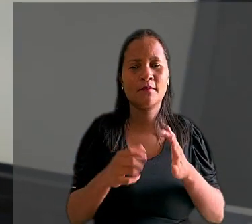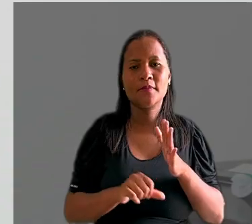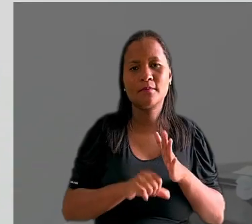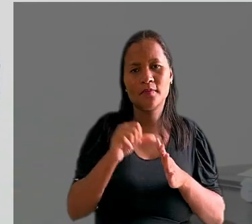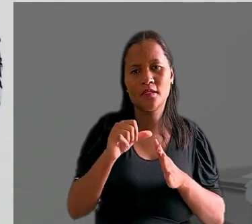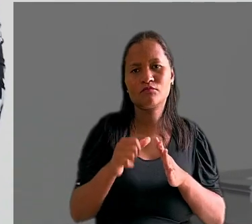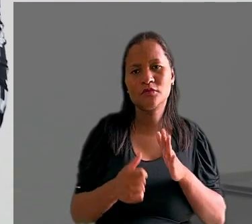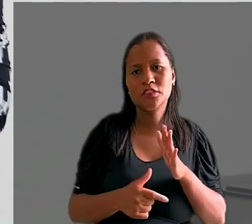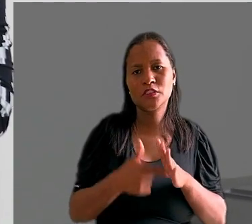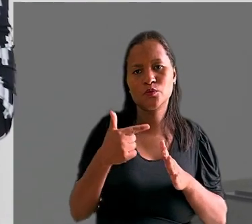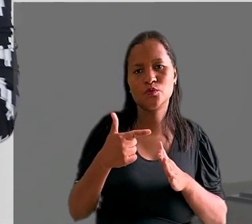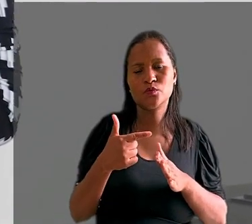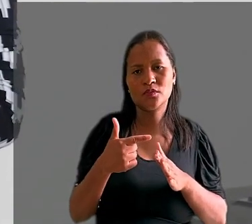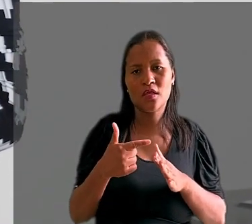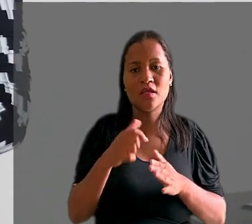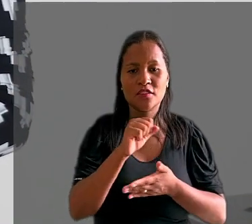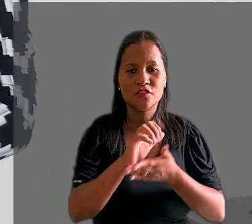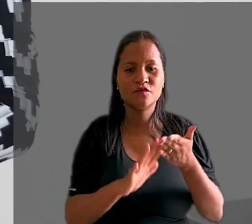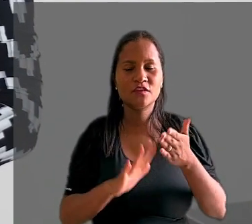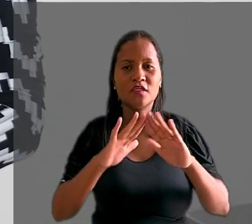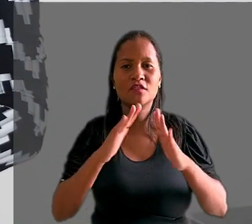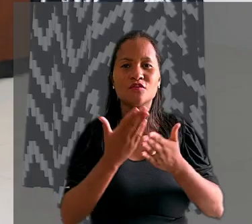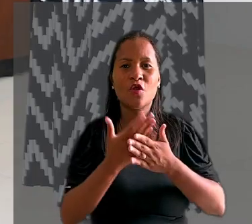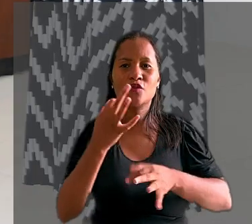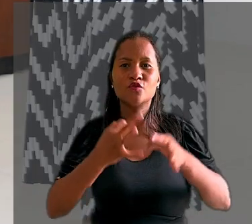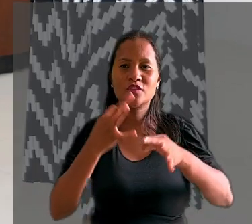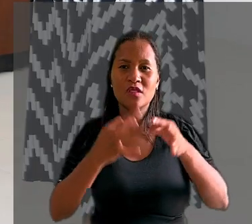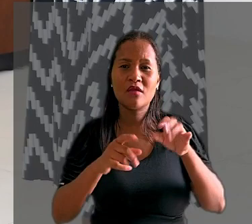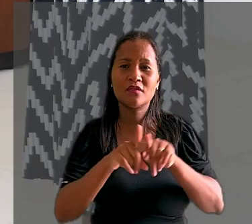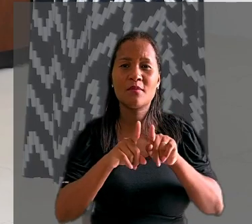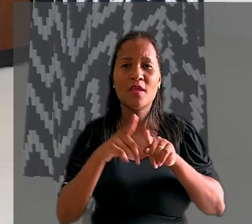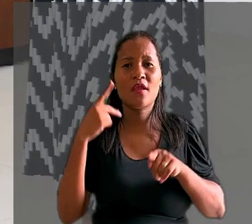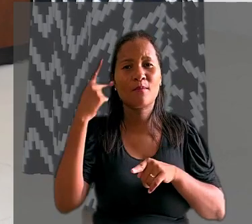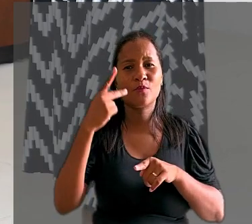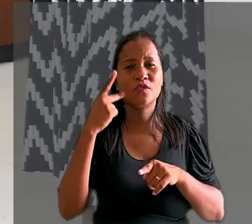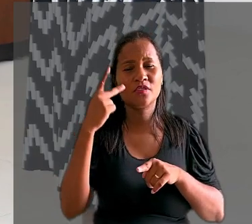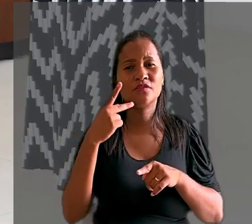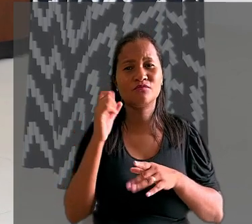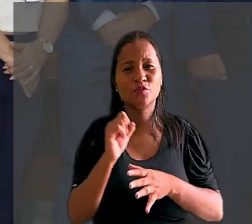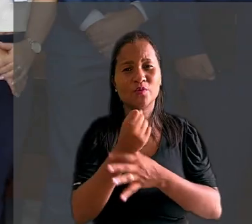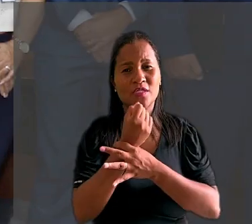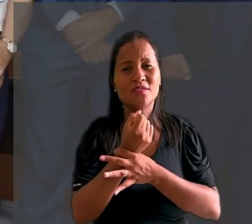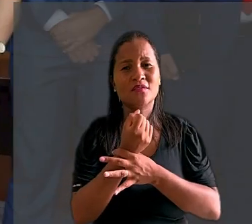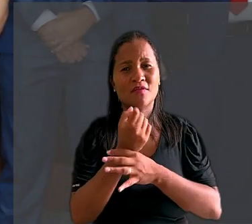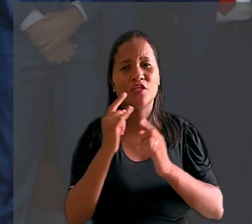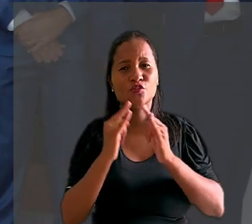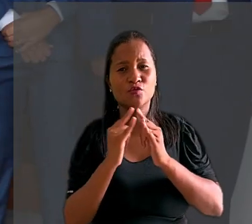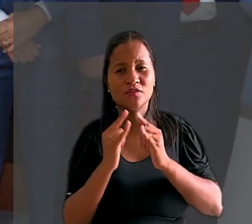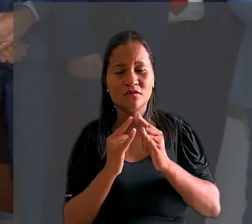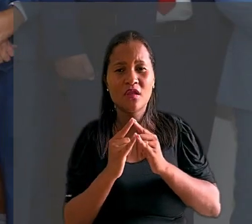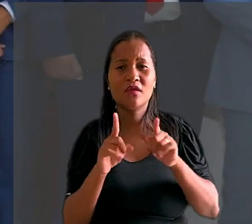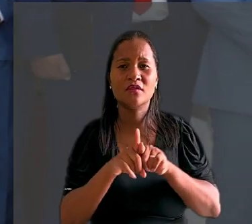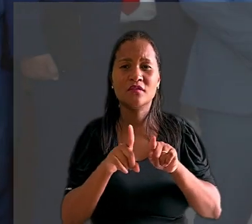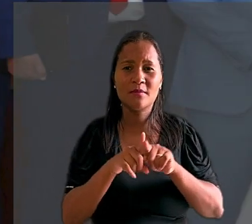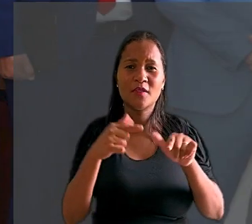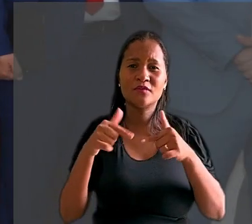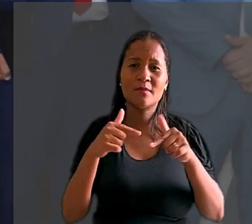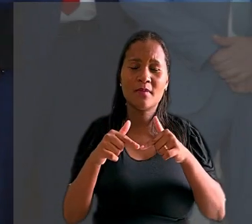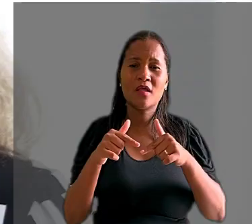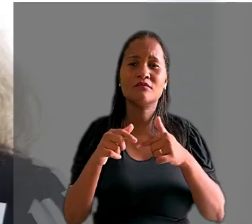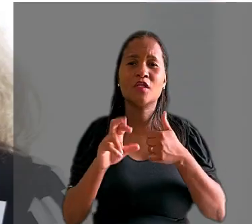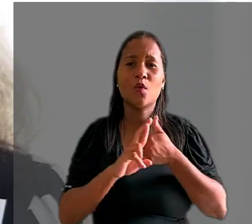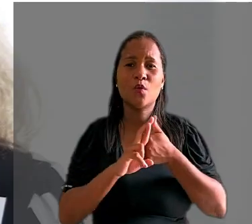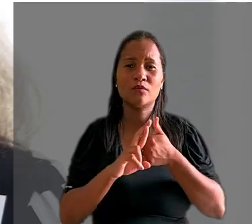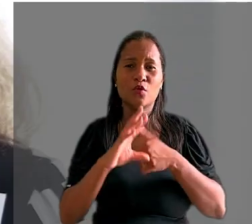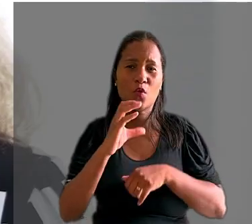2º grau, as atividades da Escola Judicial, a política de segurança institucional e a atuação da Corregedoria